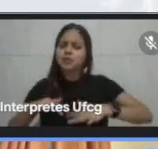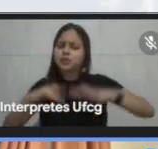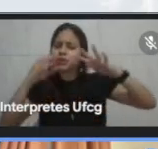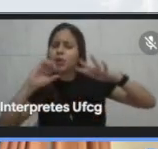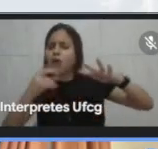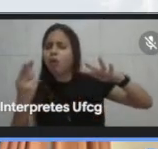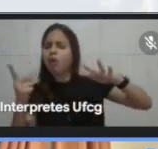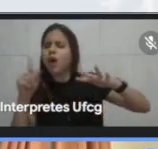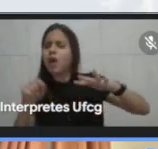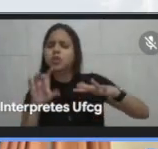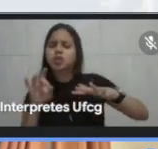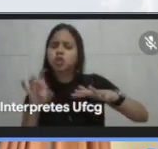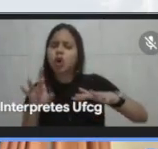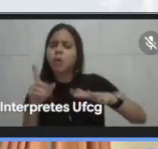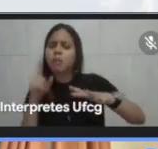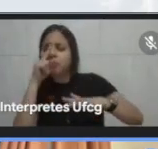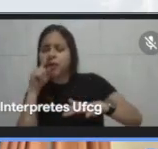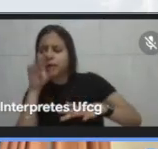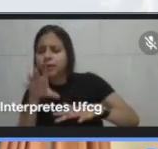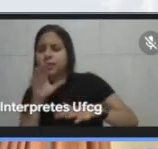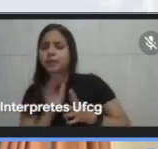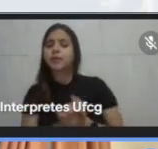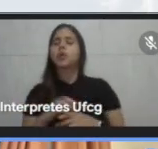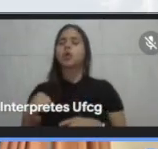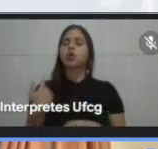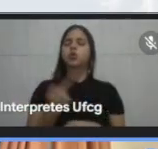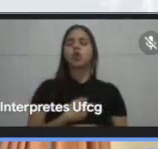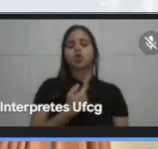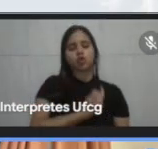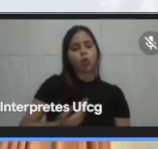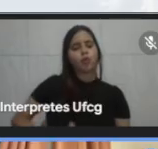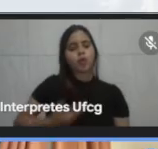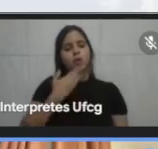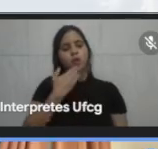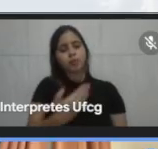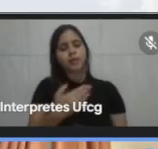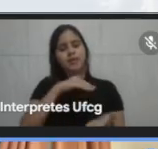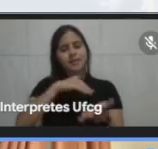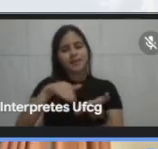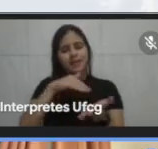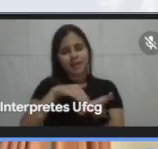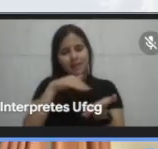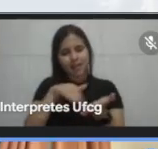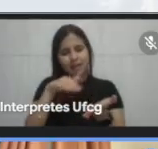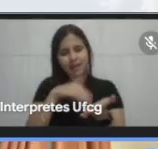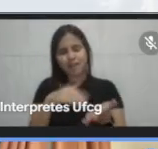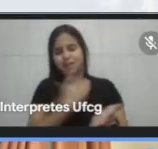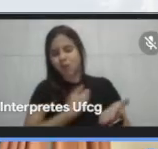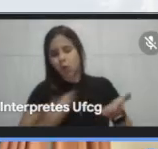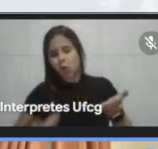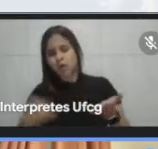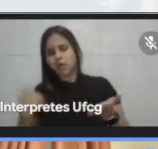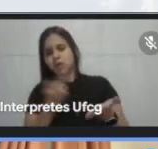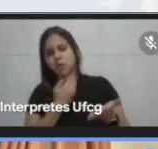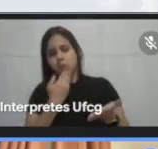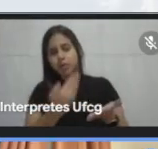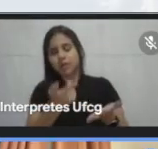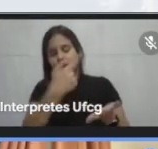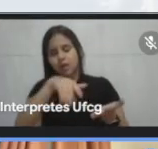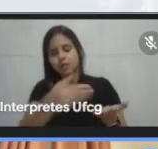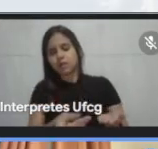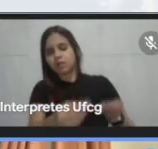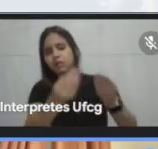mais vulnerável. Então, a gente conseguiu com o governo, uma secretaria do órgão do governo, que eles